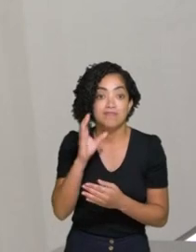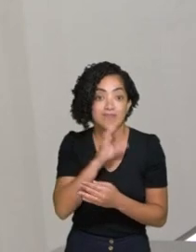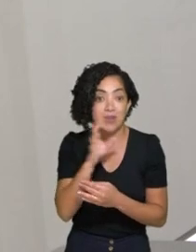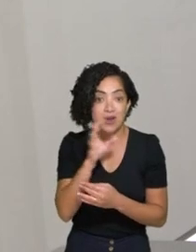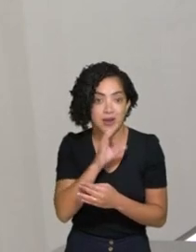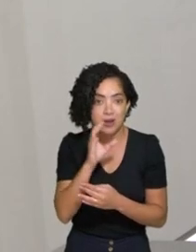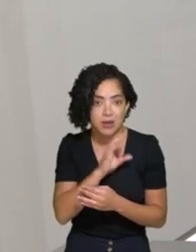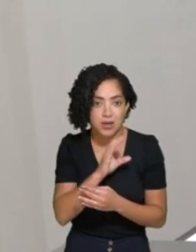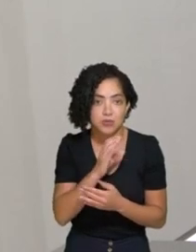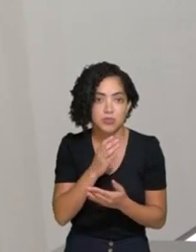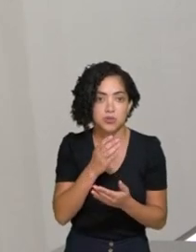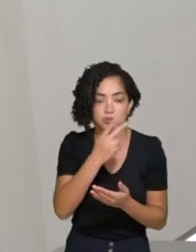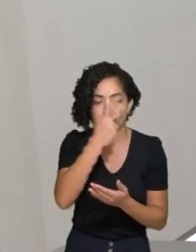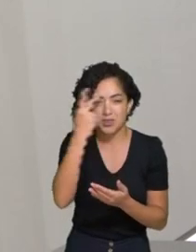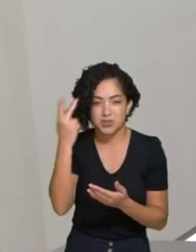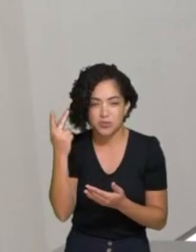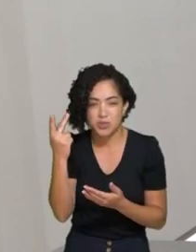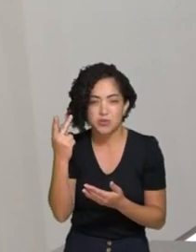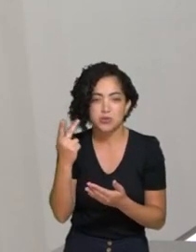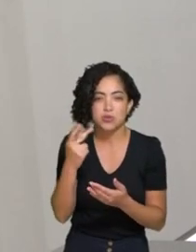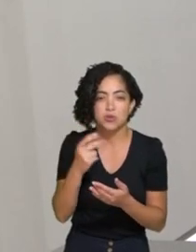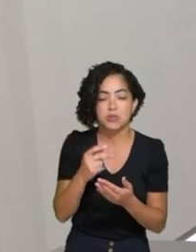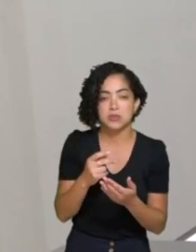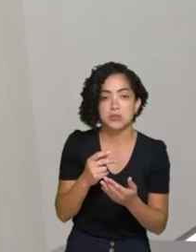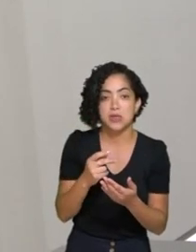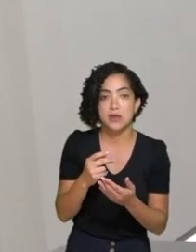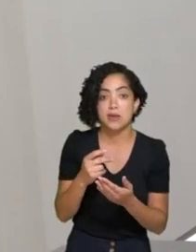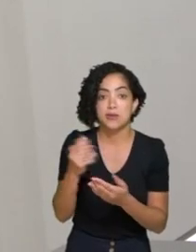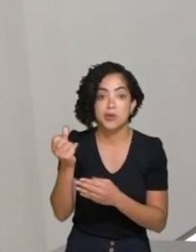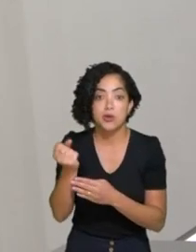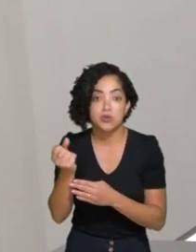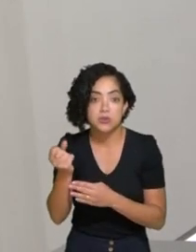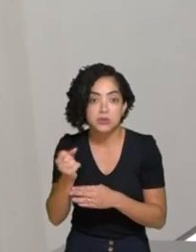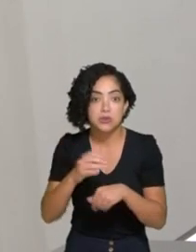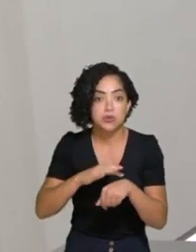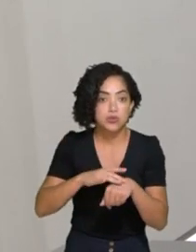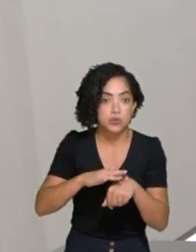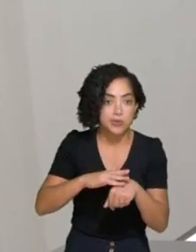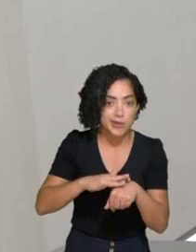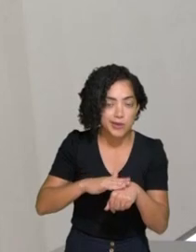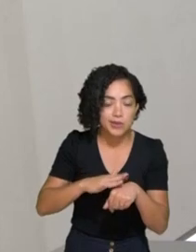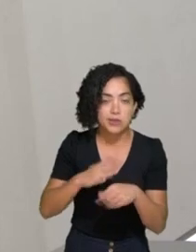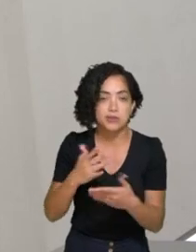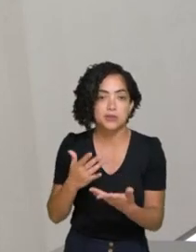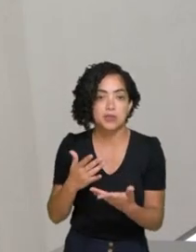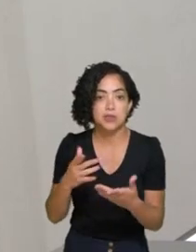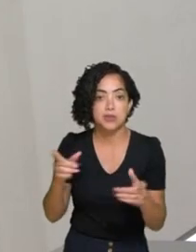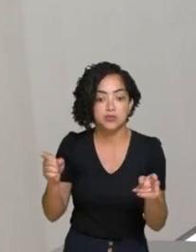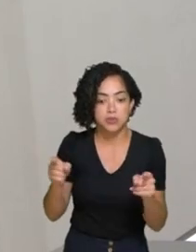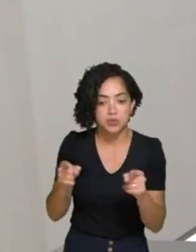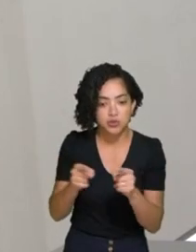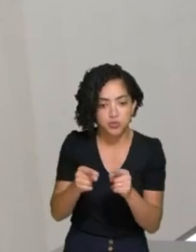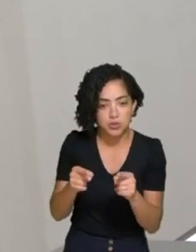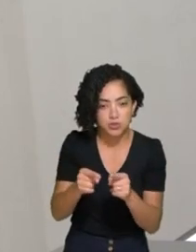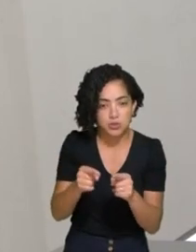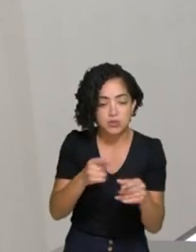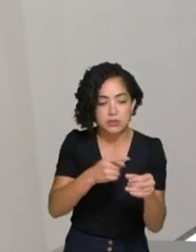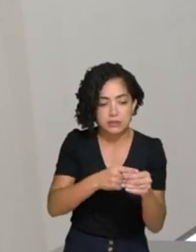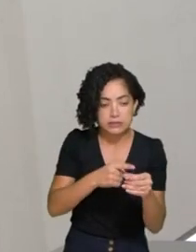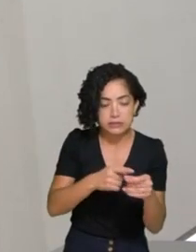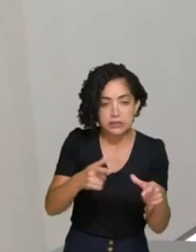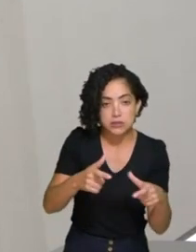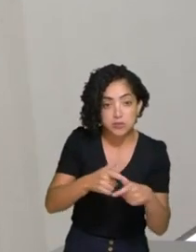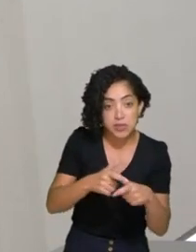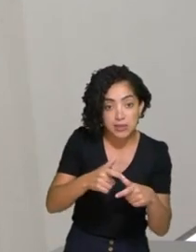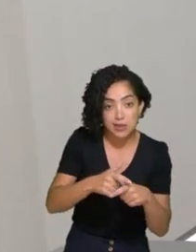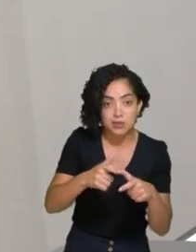para as pessoas que estão no auxílio-doença, e isso tem agilizado muito as filas em cidades pequenas, cidades médias e